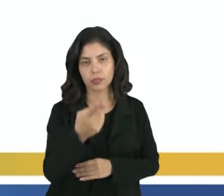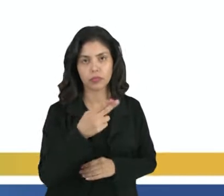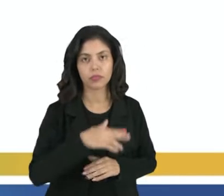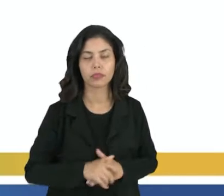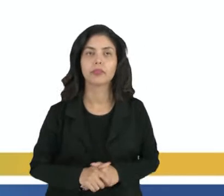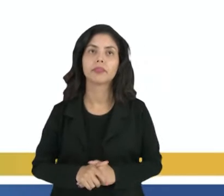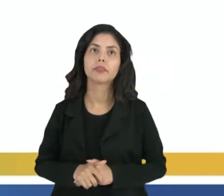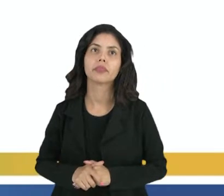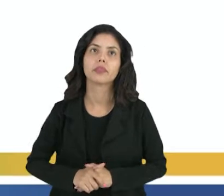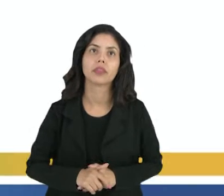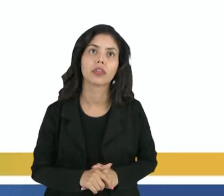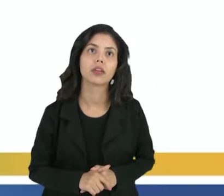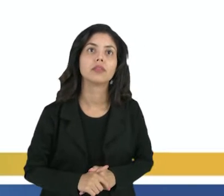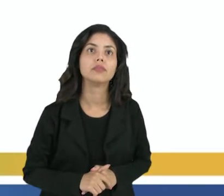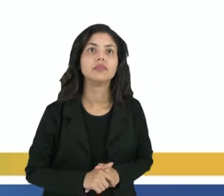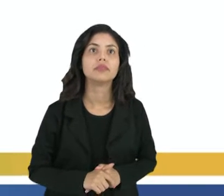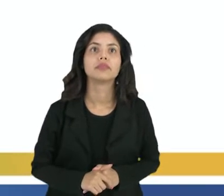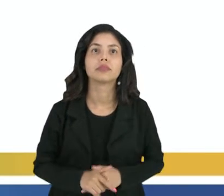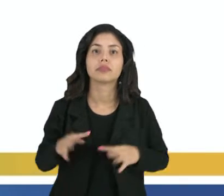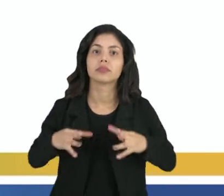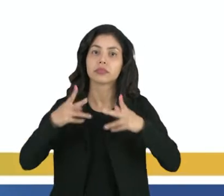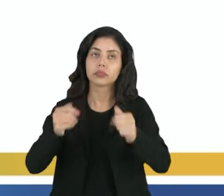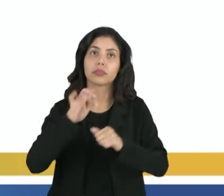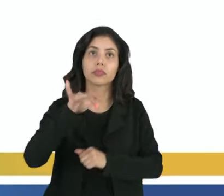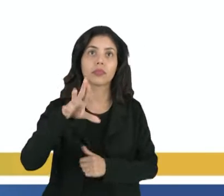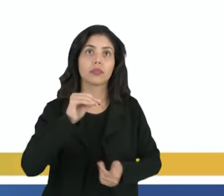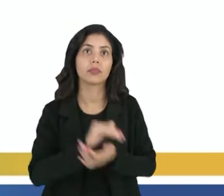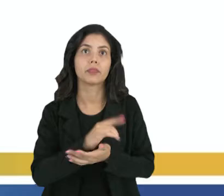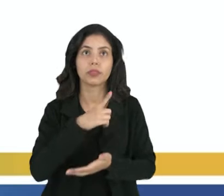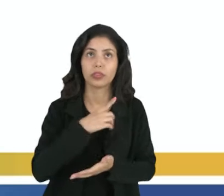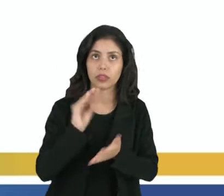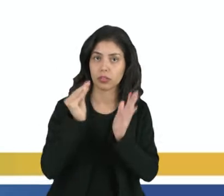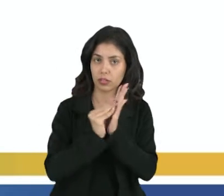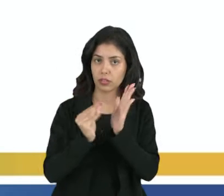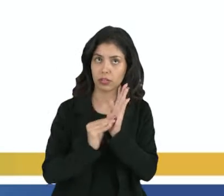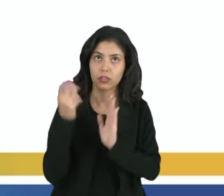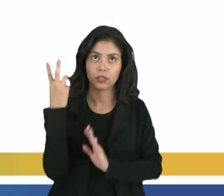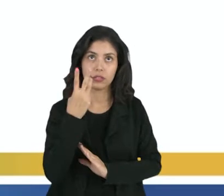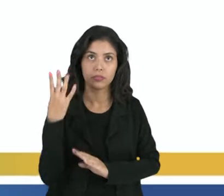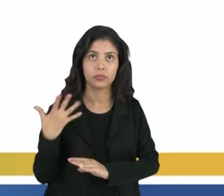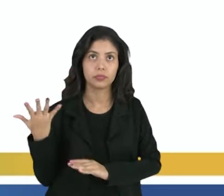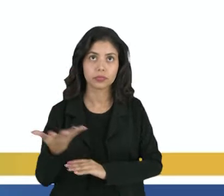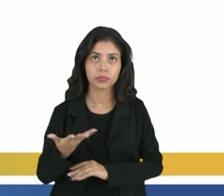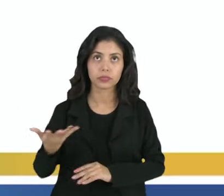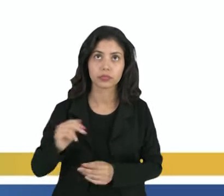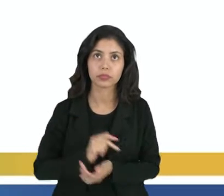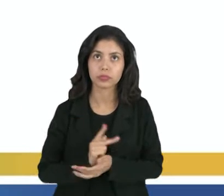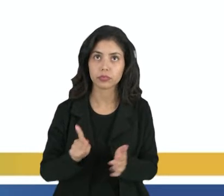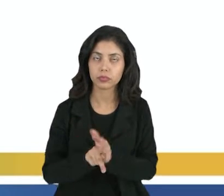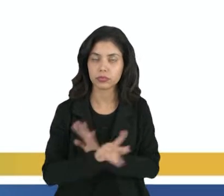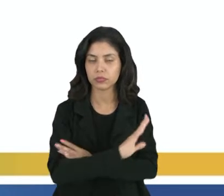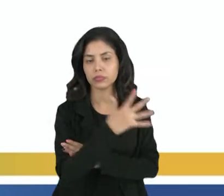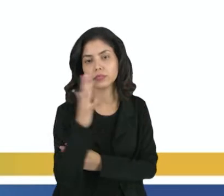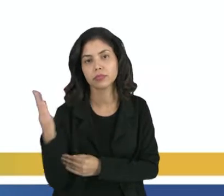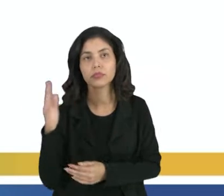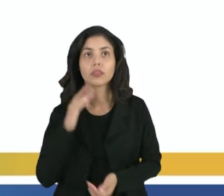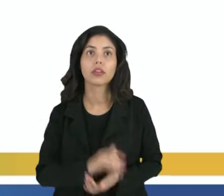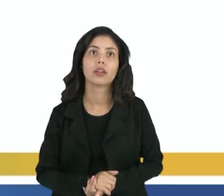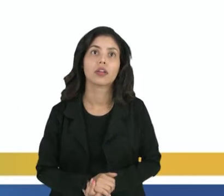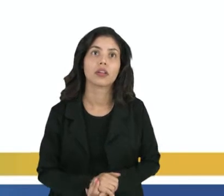com características semelhantes. E todos os biomas têm três fatores que determinam sua